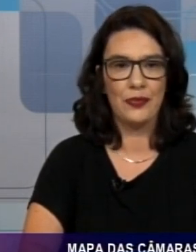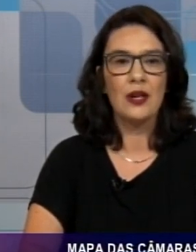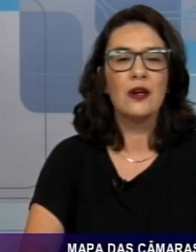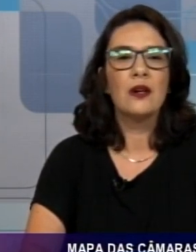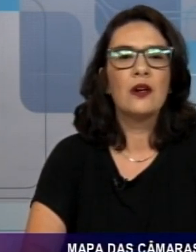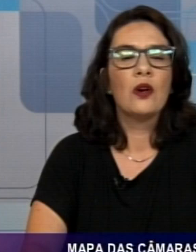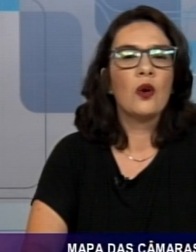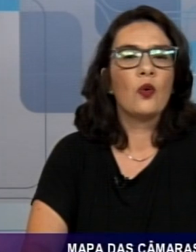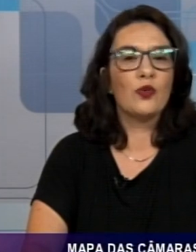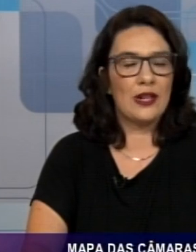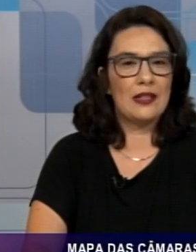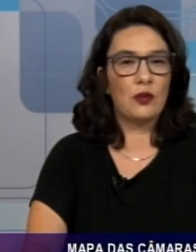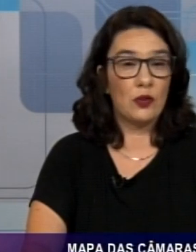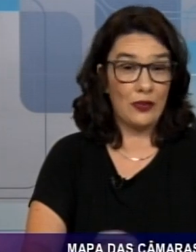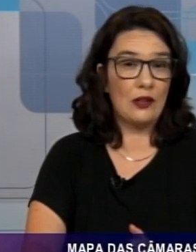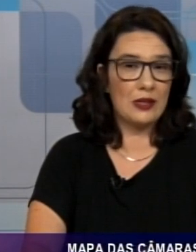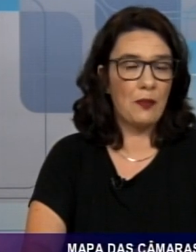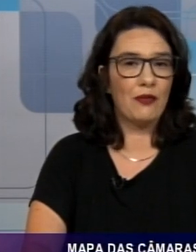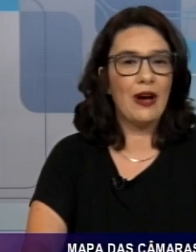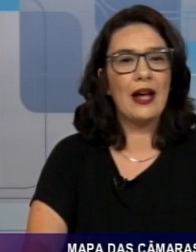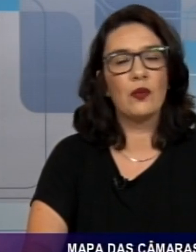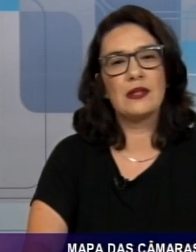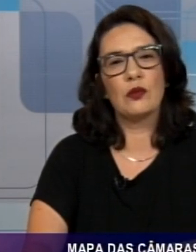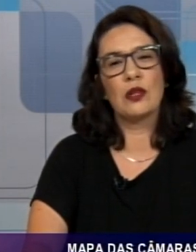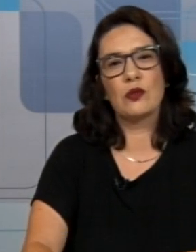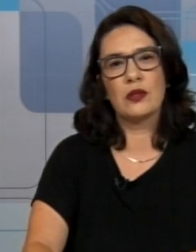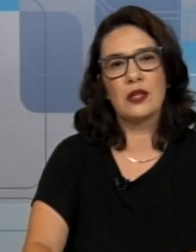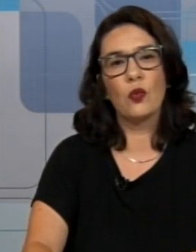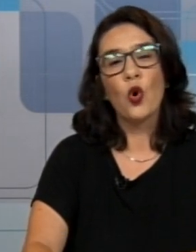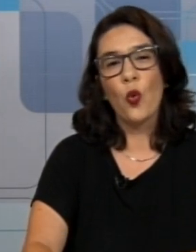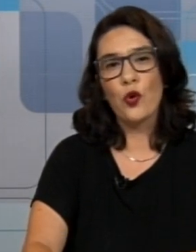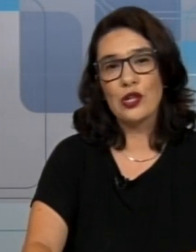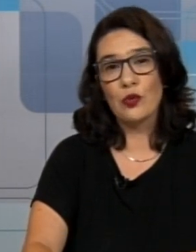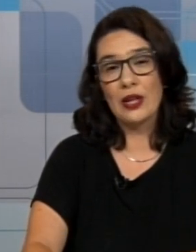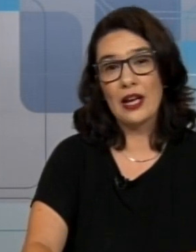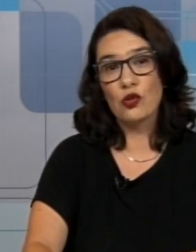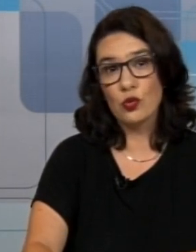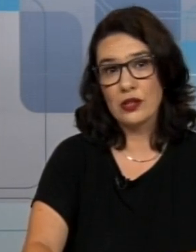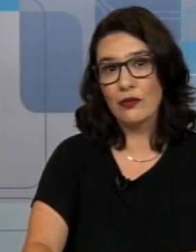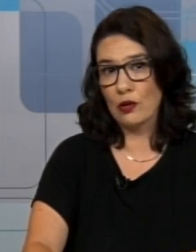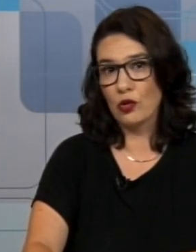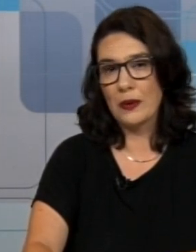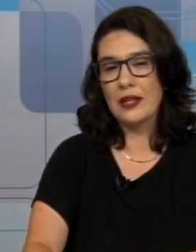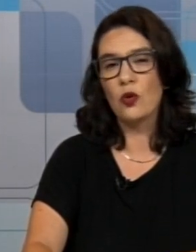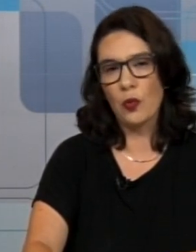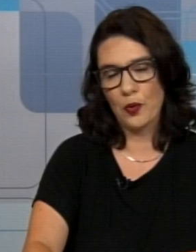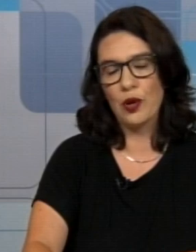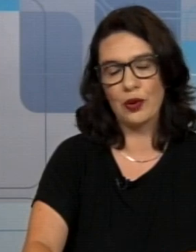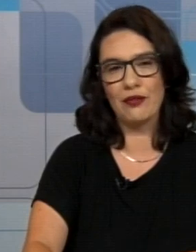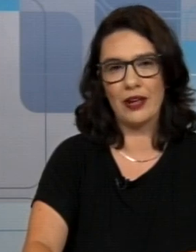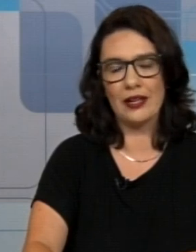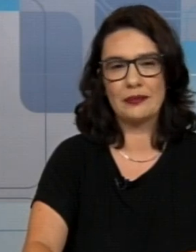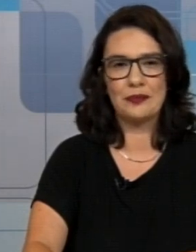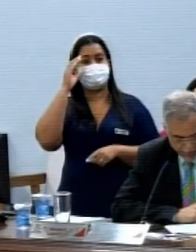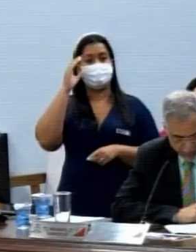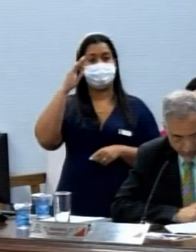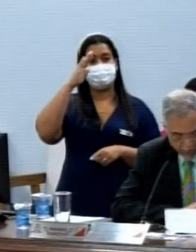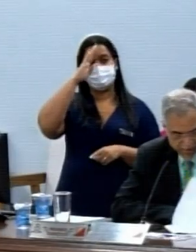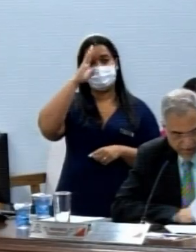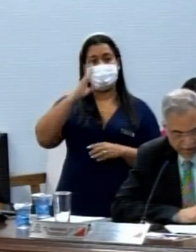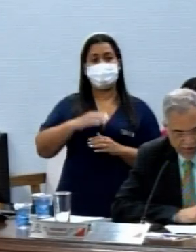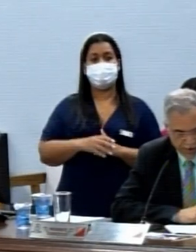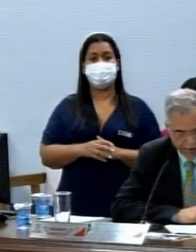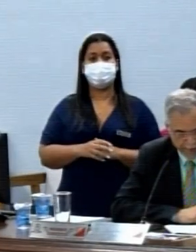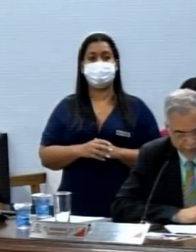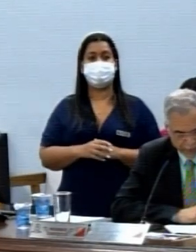tce.sp.gov.br/painéis-TCE-SP. Os vereadores aprovaram, em segunda discussão, o projeto que reajusta o valor do IPTU para o ano que vem. A